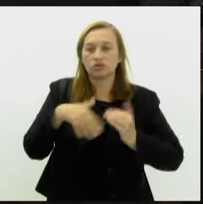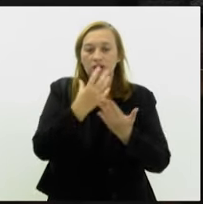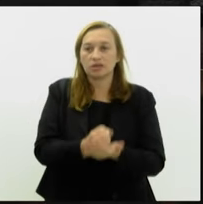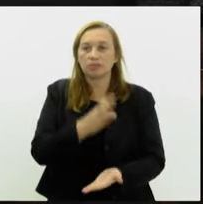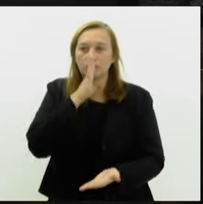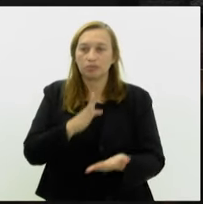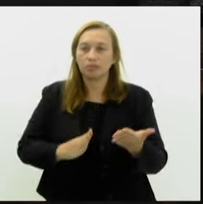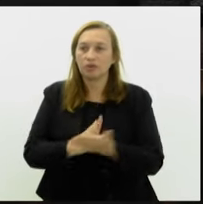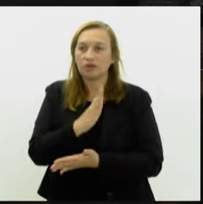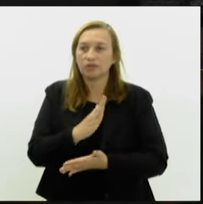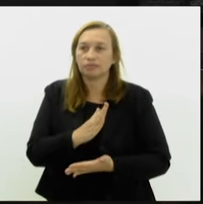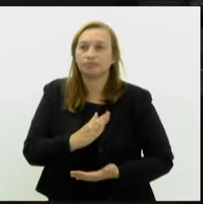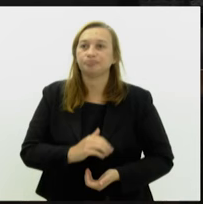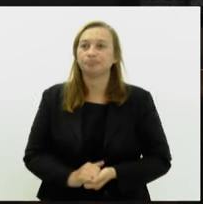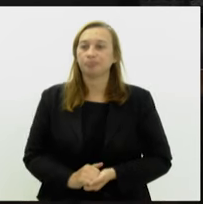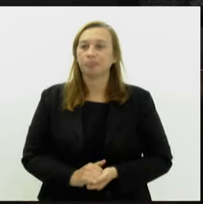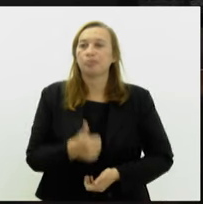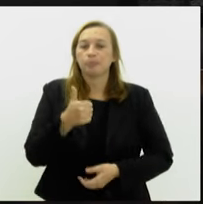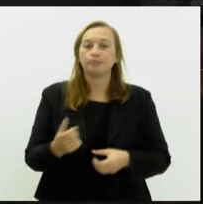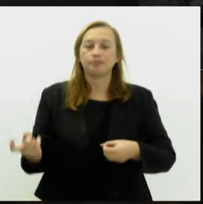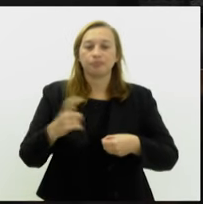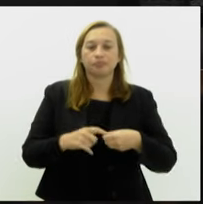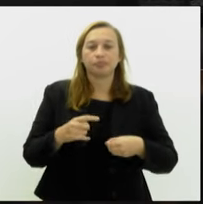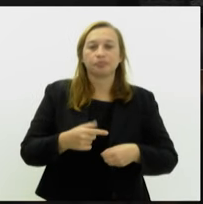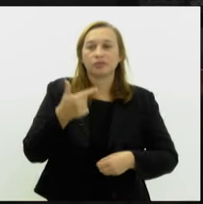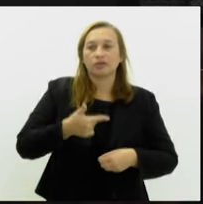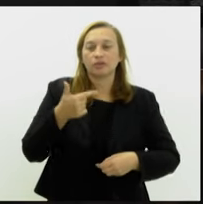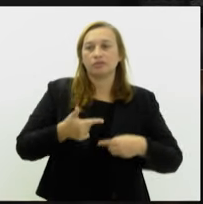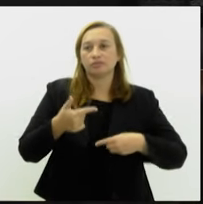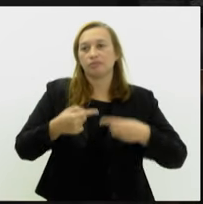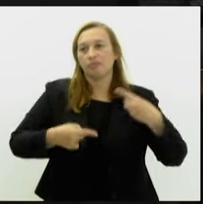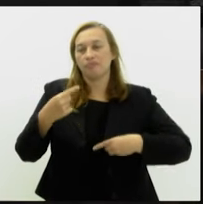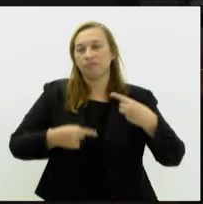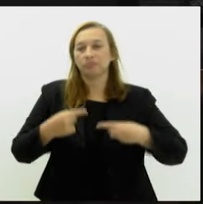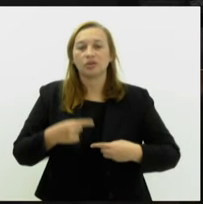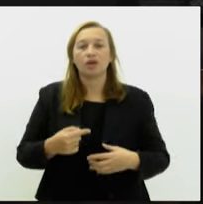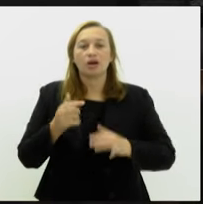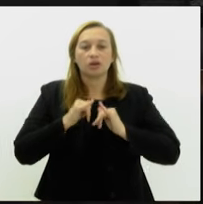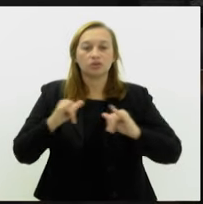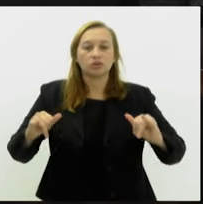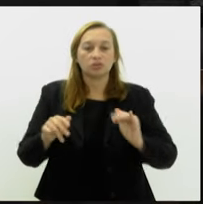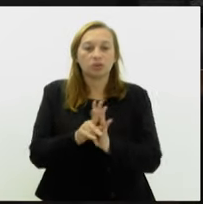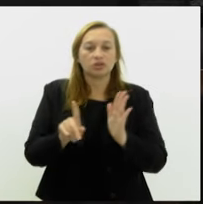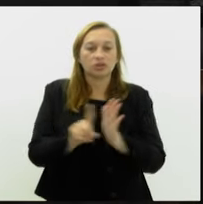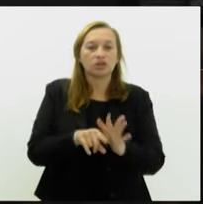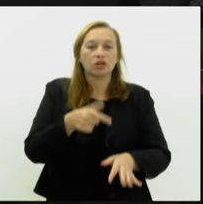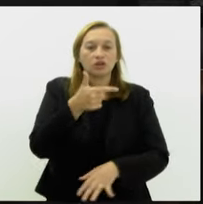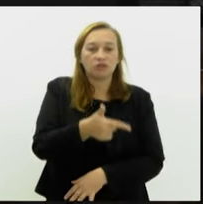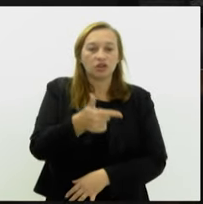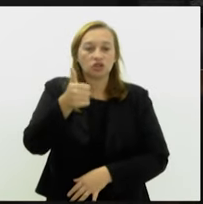estão. Aprovado em primeira, retorna em segunda. Anuncio o projeto de lei número